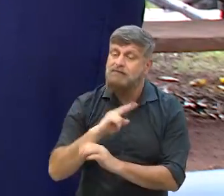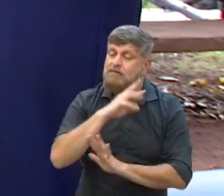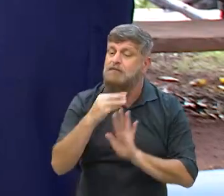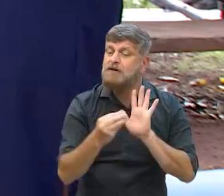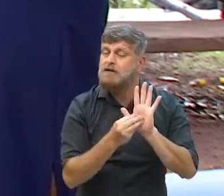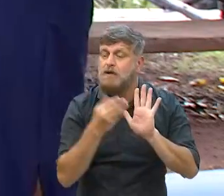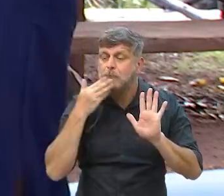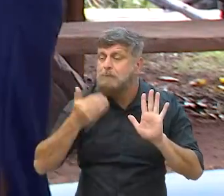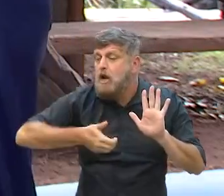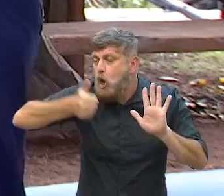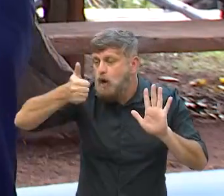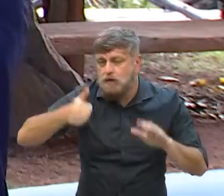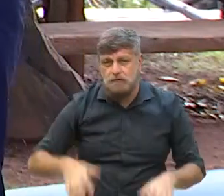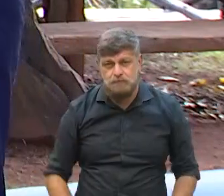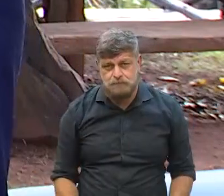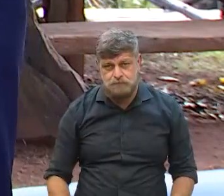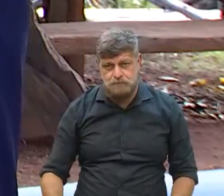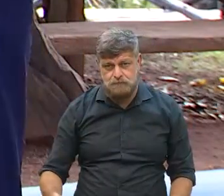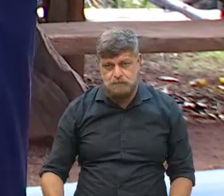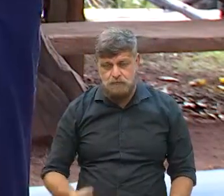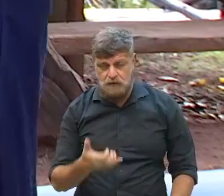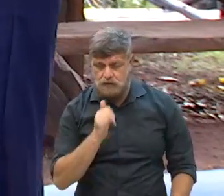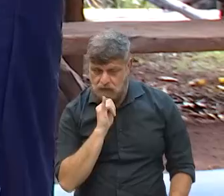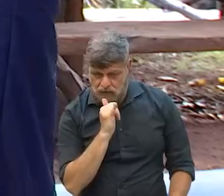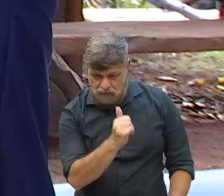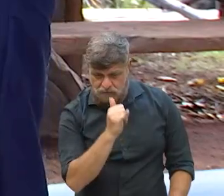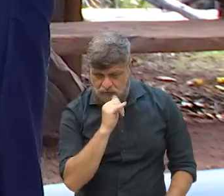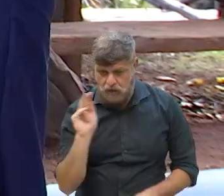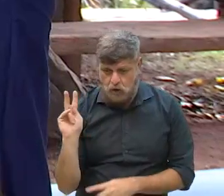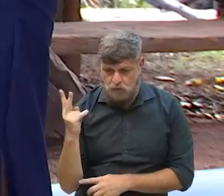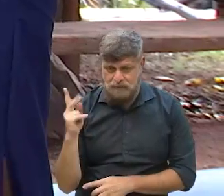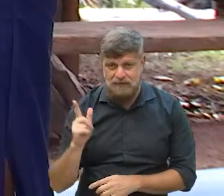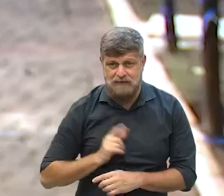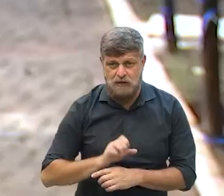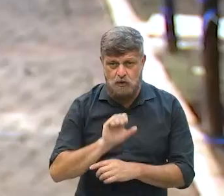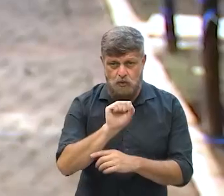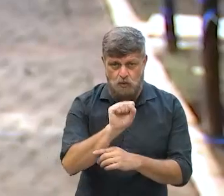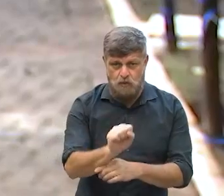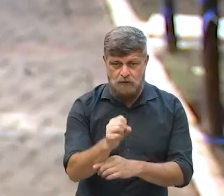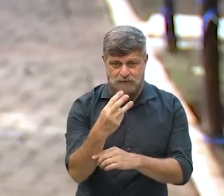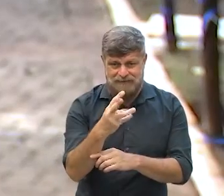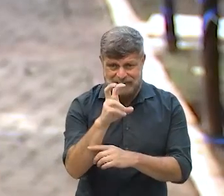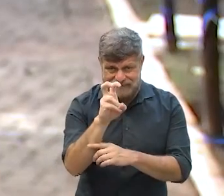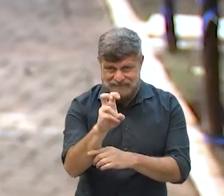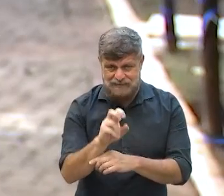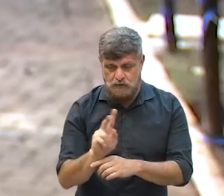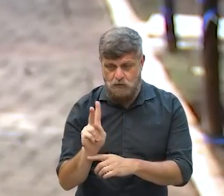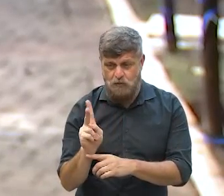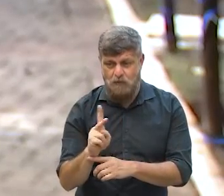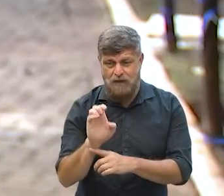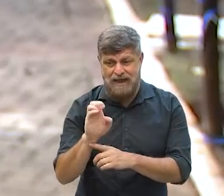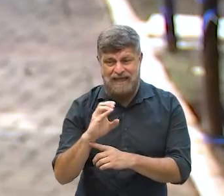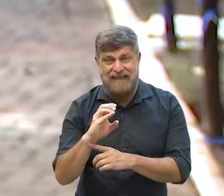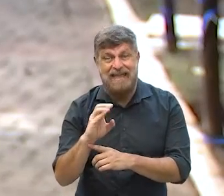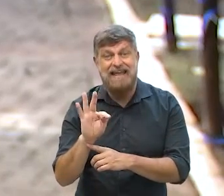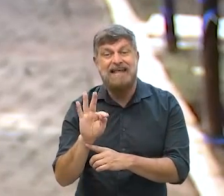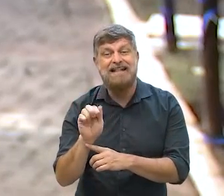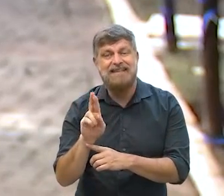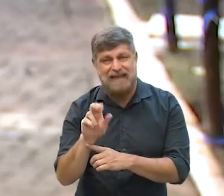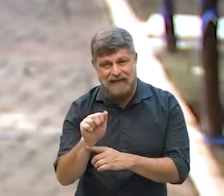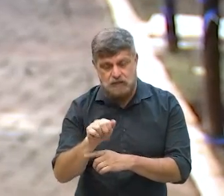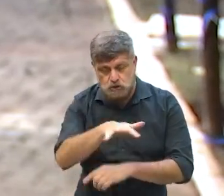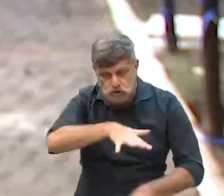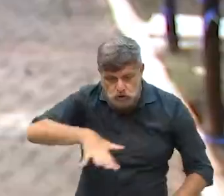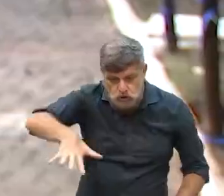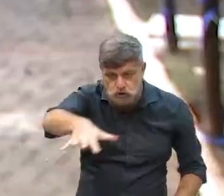nesse sentido, eu destaco aqui, Hortolândia, nós possuímos 835 hectares de área de preservação permanente,